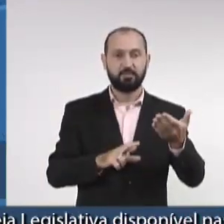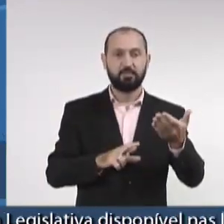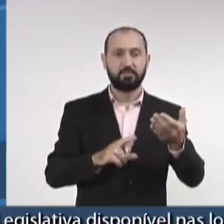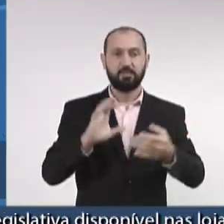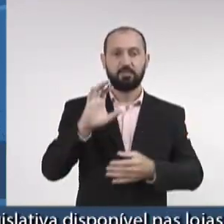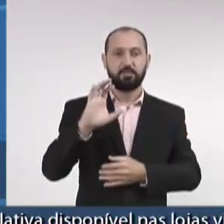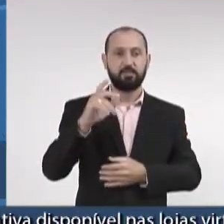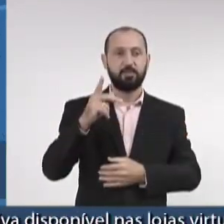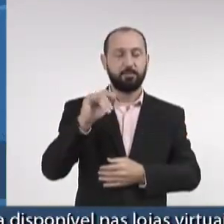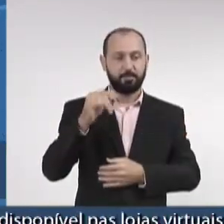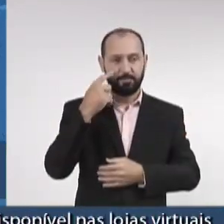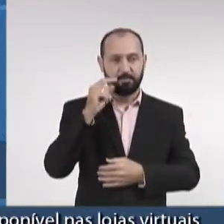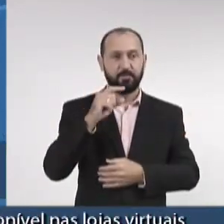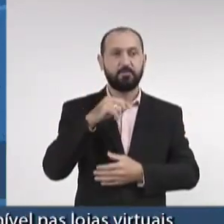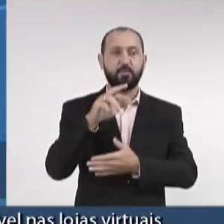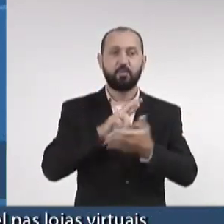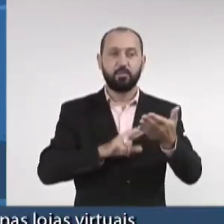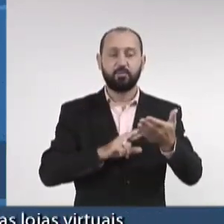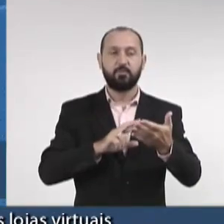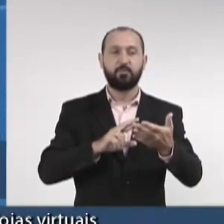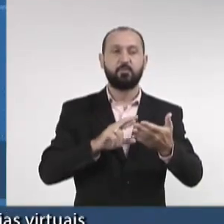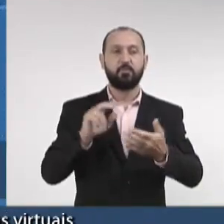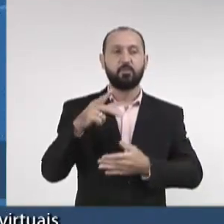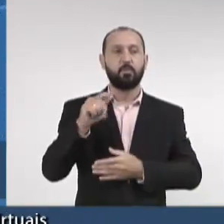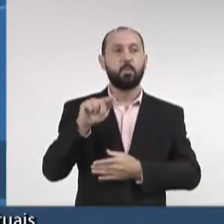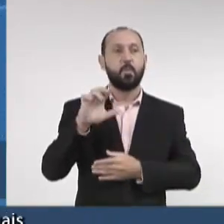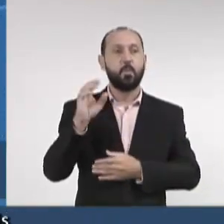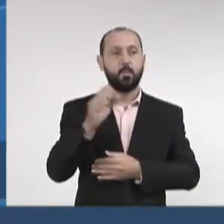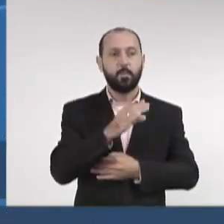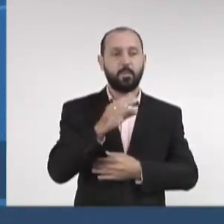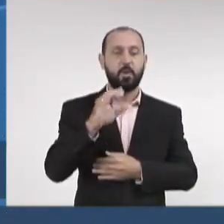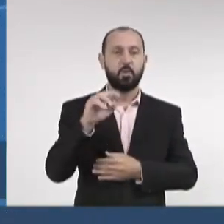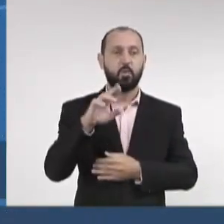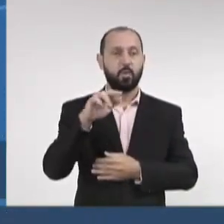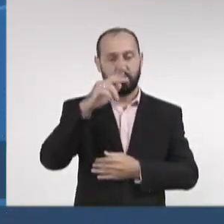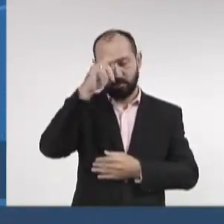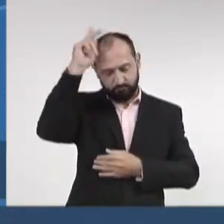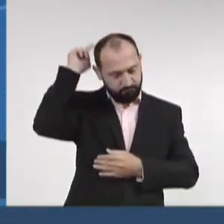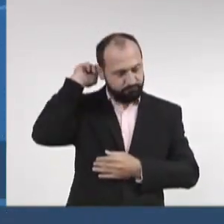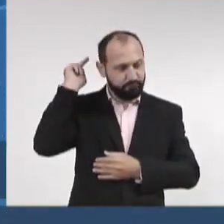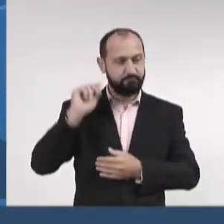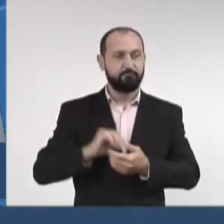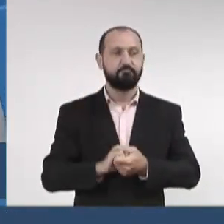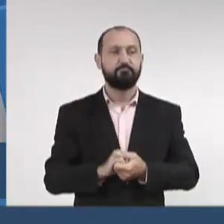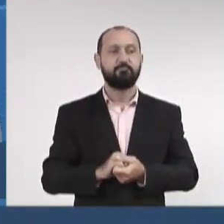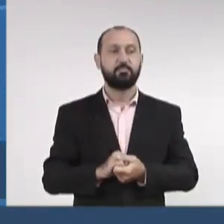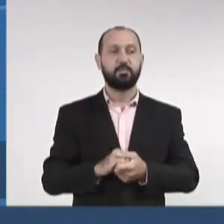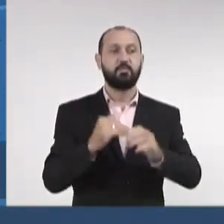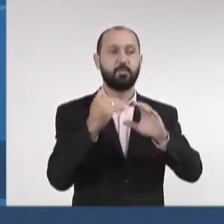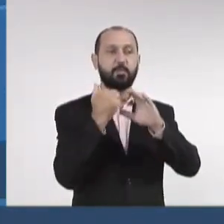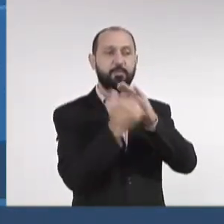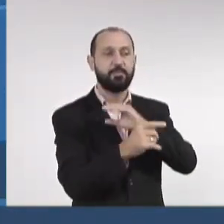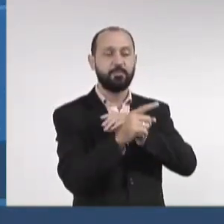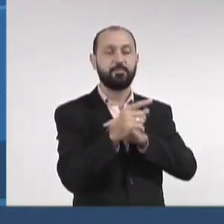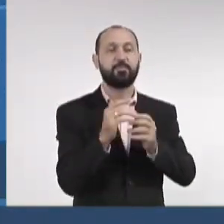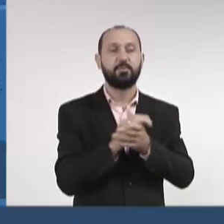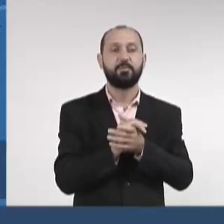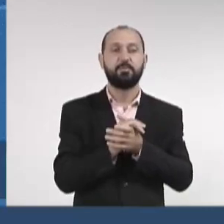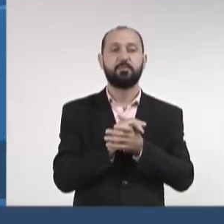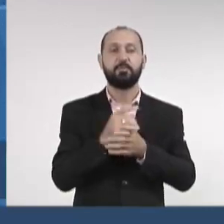Vossa Excelência, com as autoridades que tratam desta questão. Vou acompanhar, senhor presidente, e